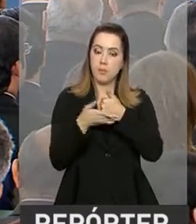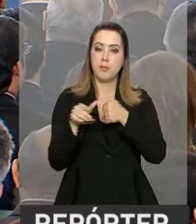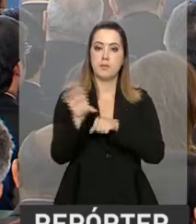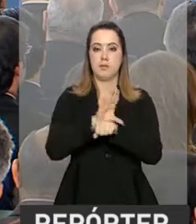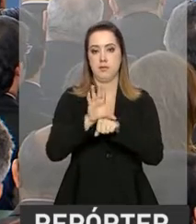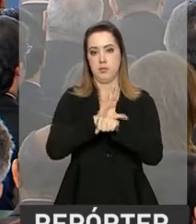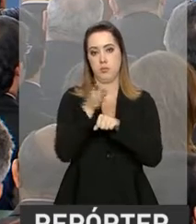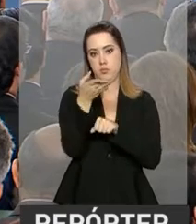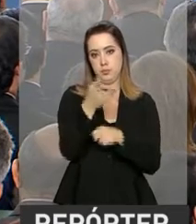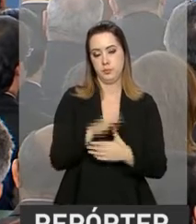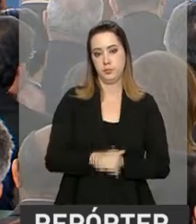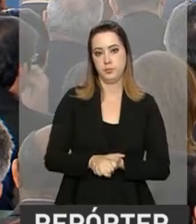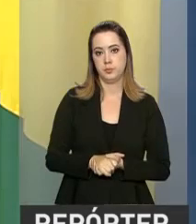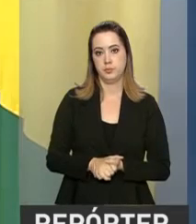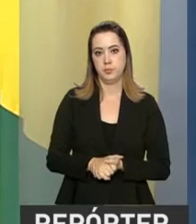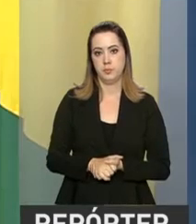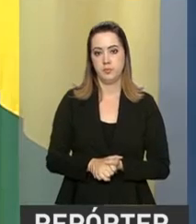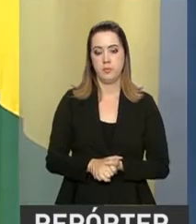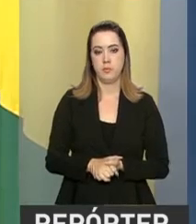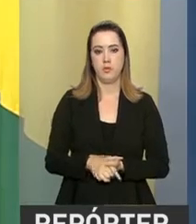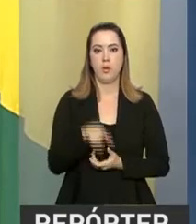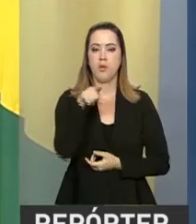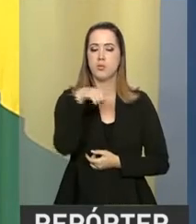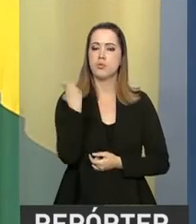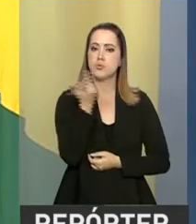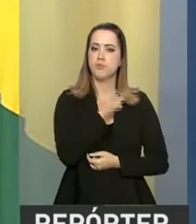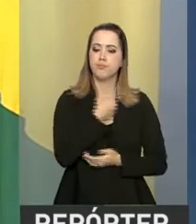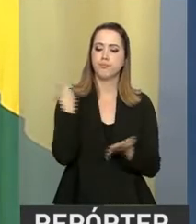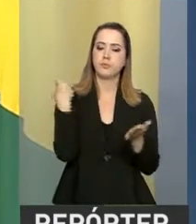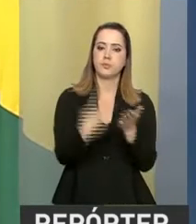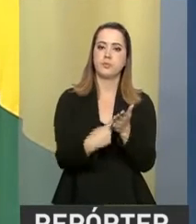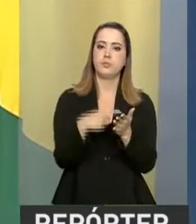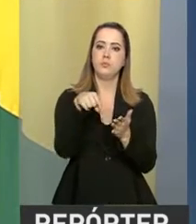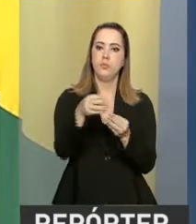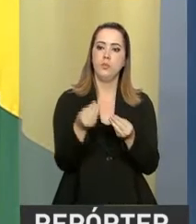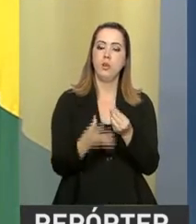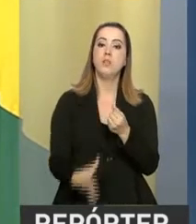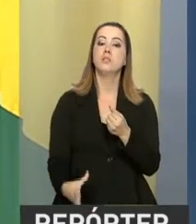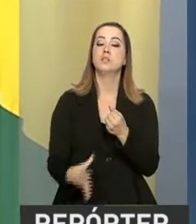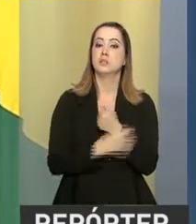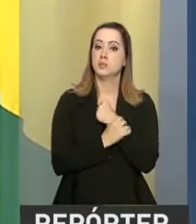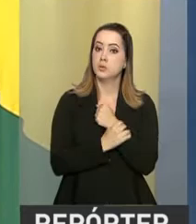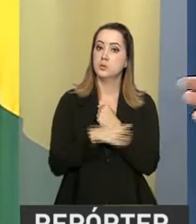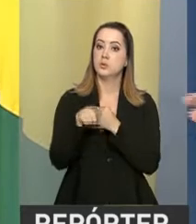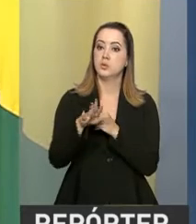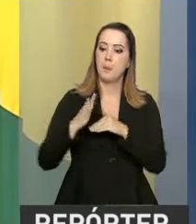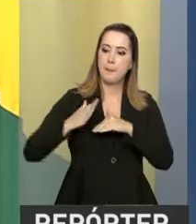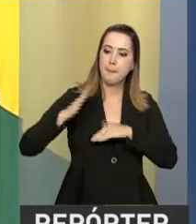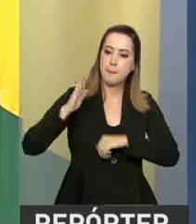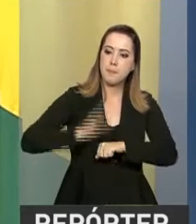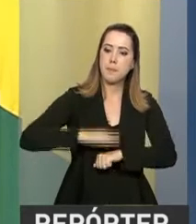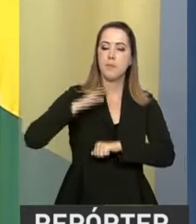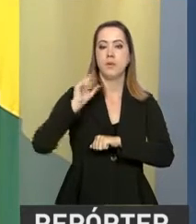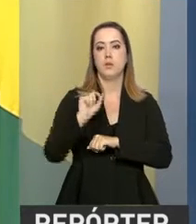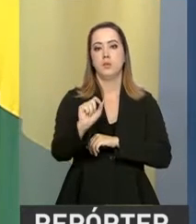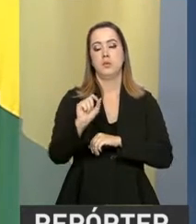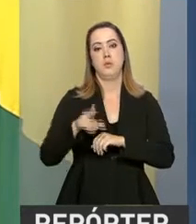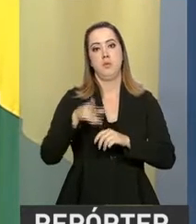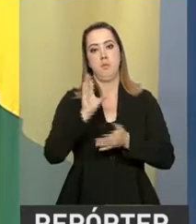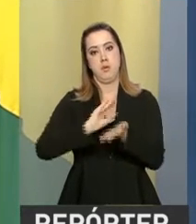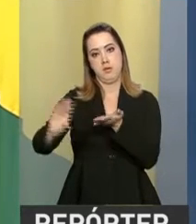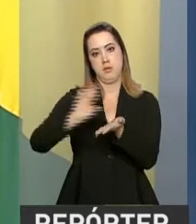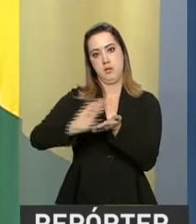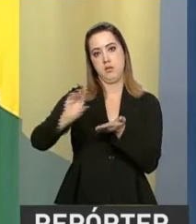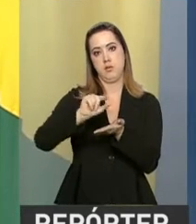constituição este é o nosso compromisso em assegurar mais recursos a serem aplicados